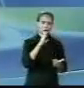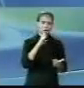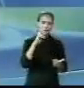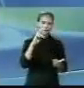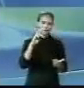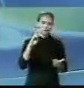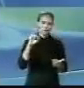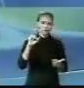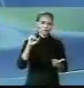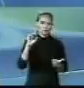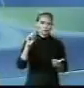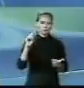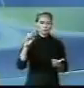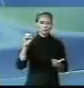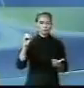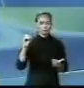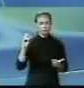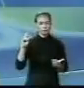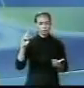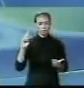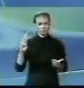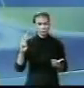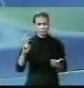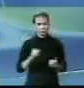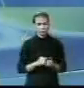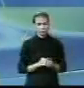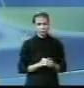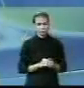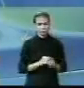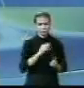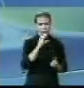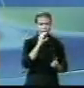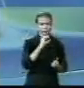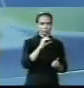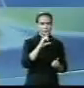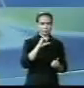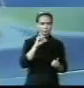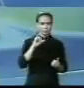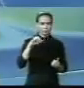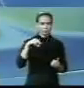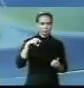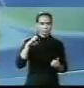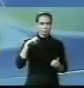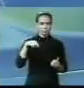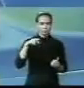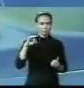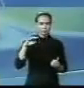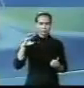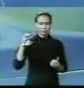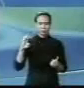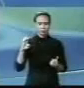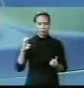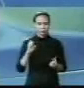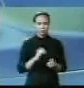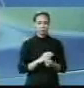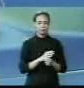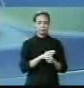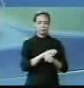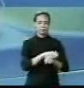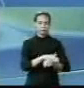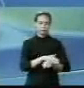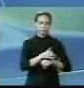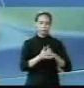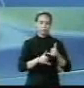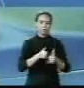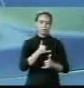quando ele faz o acesso ao conteúdo, né, na internet que o meu computador local solicitou. Por isso